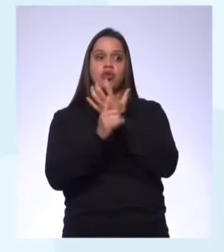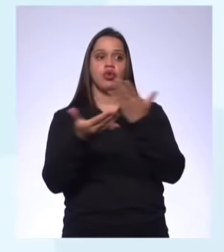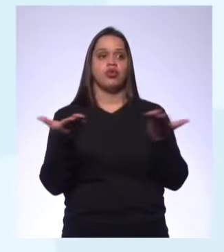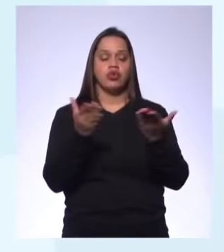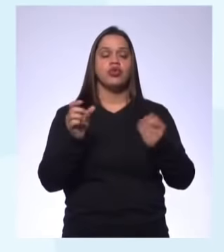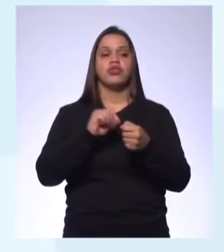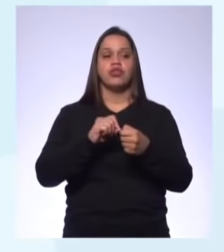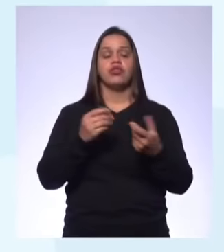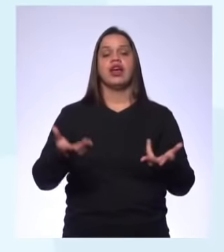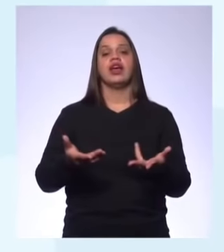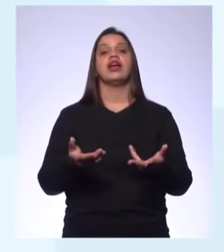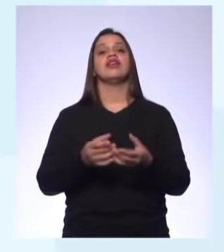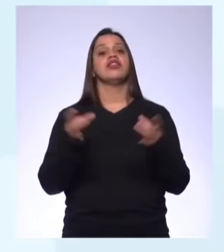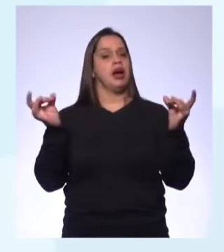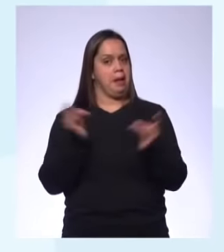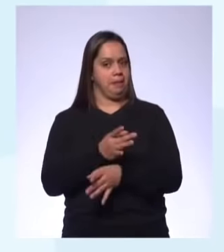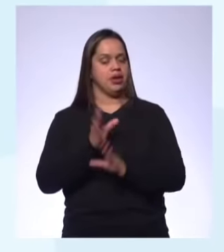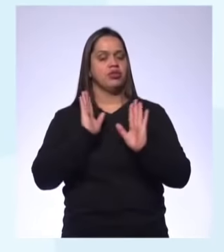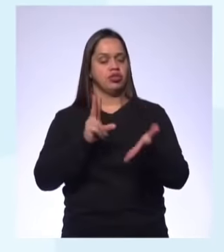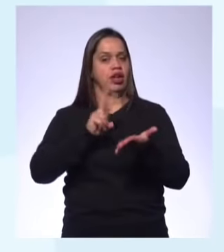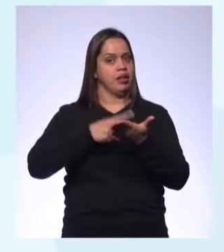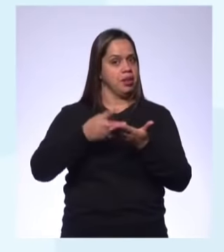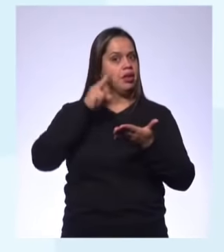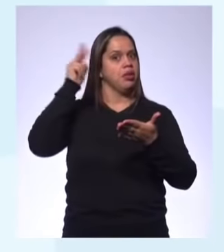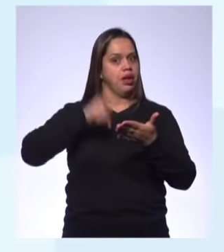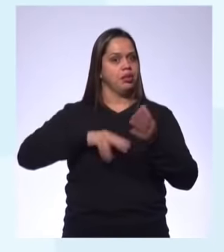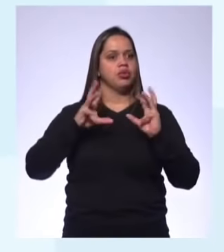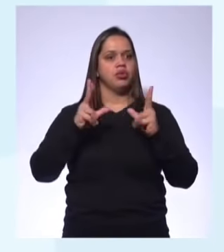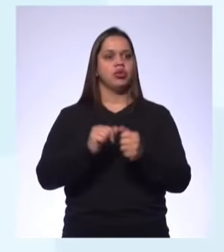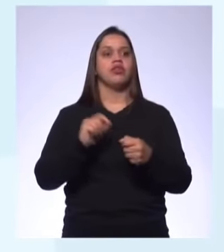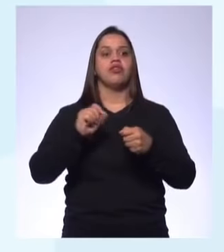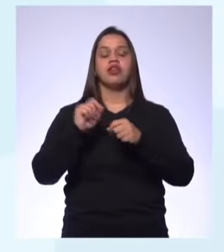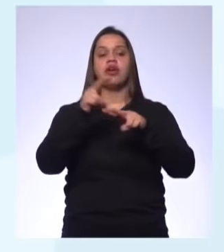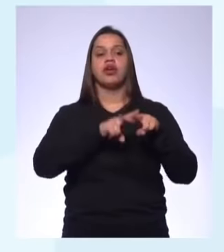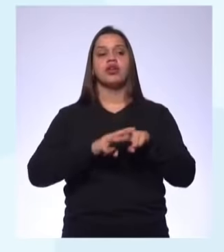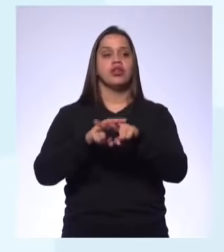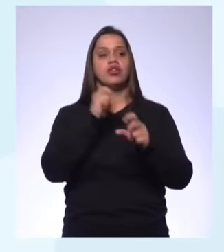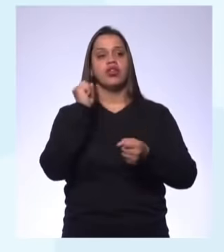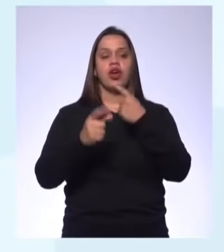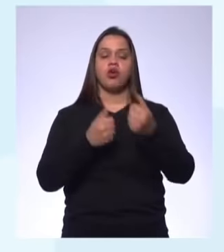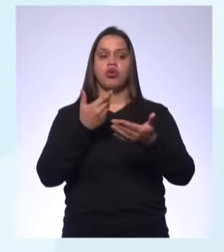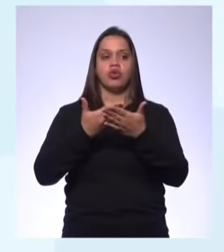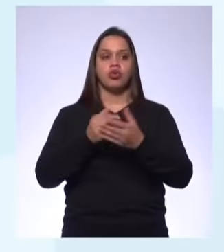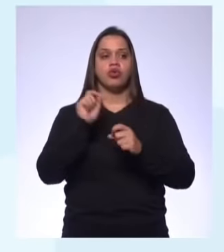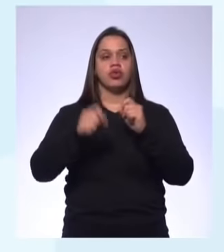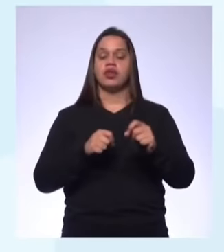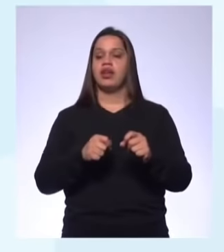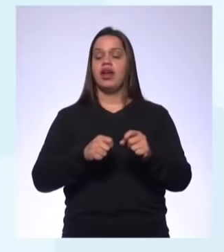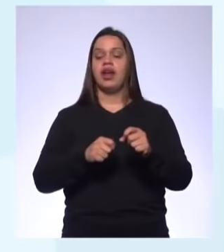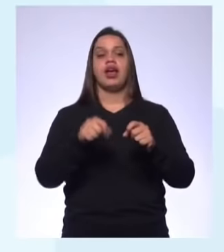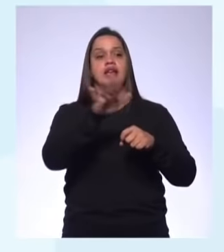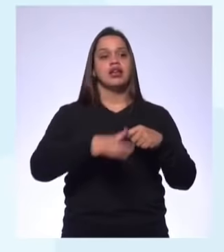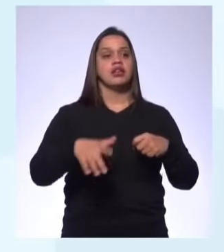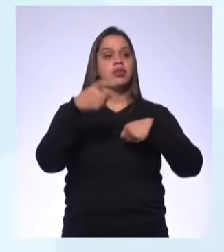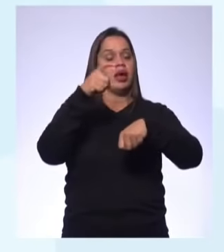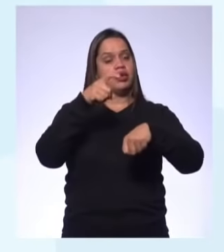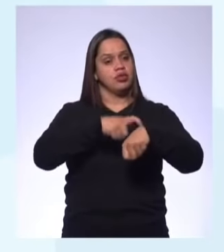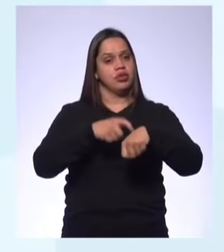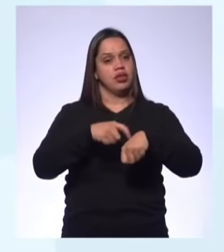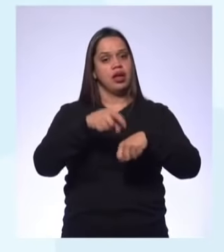né? Terminamos de analisá-lo, interpretamos e fizemos uma retomada aí de alguns estudos. Espaço, tempo,